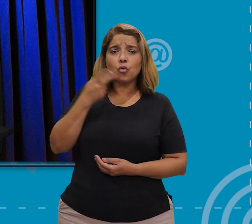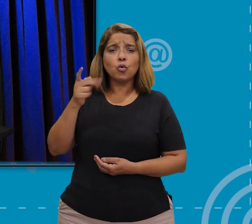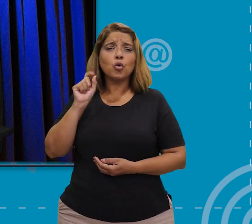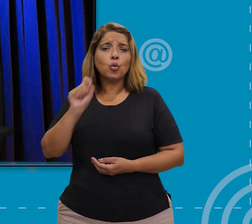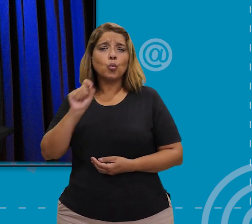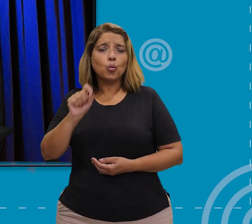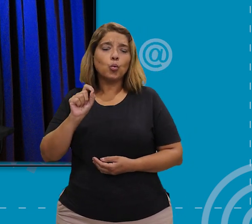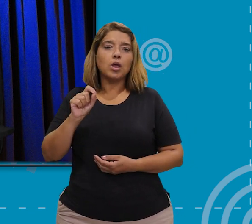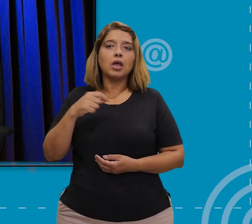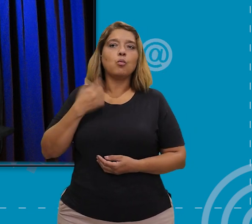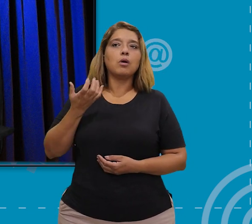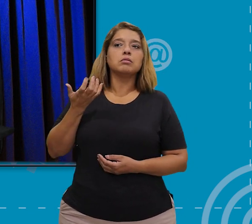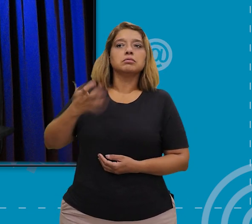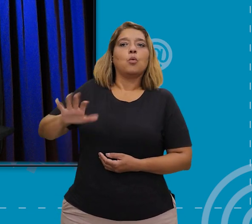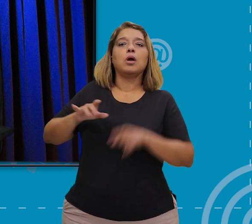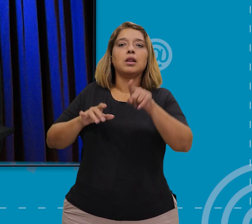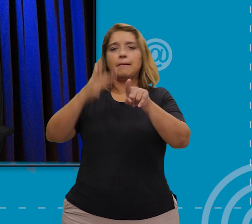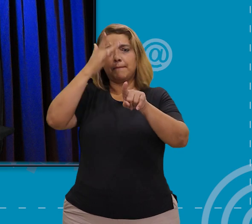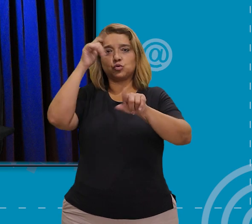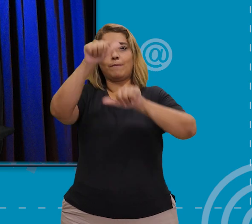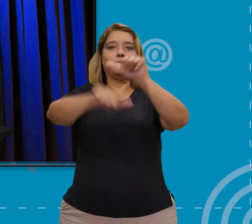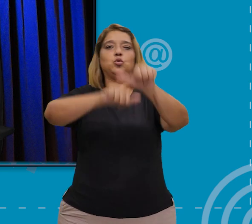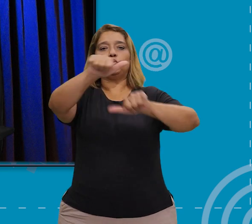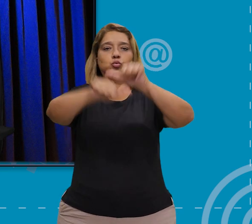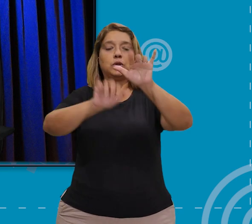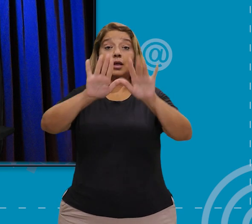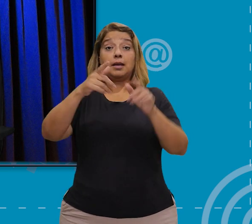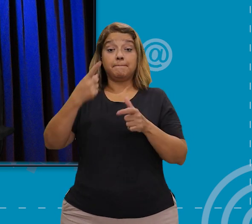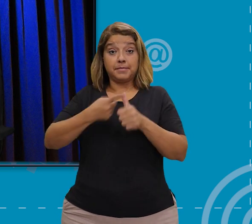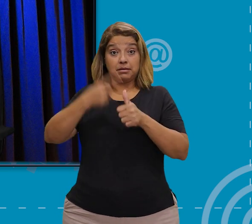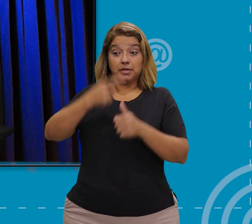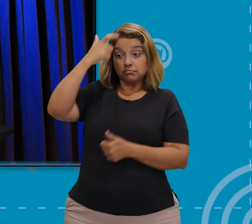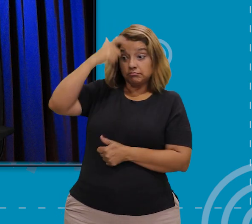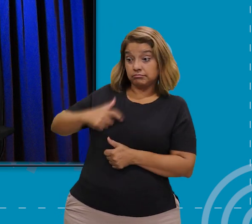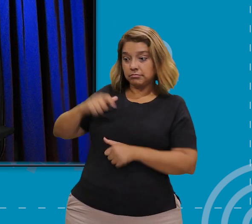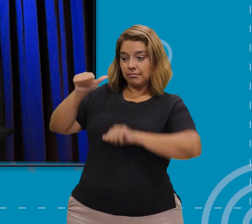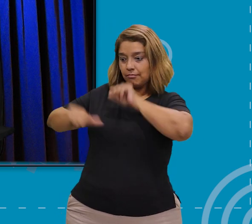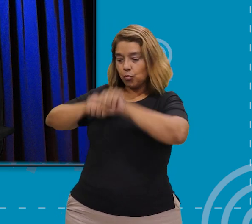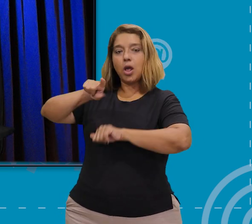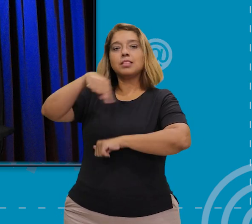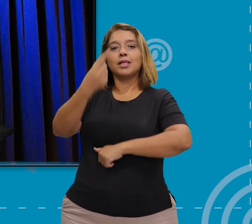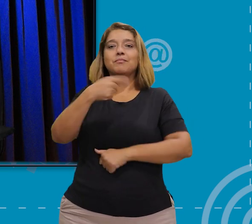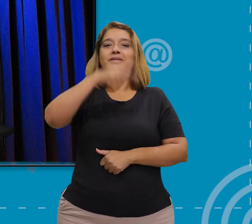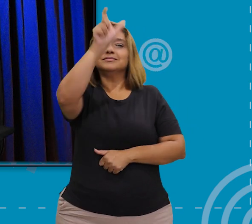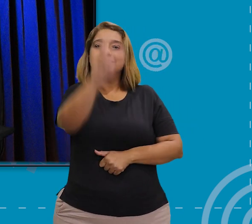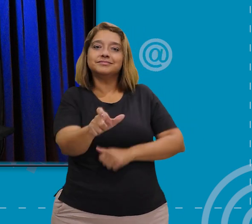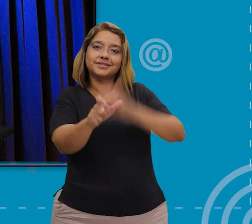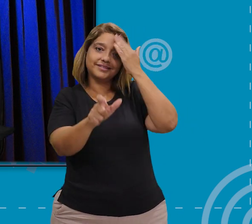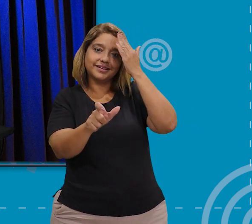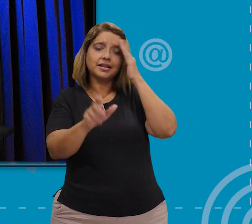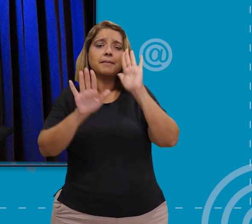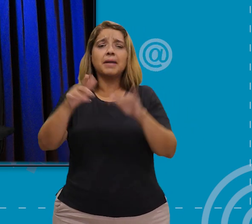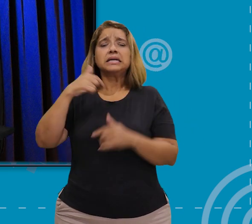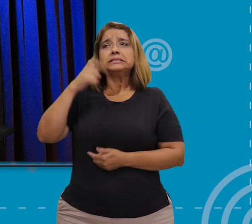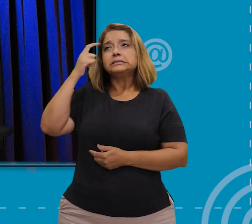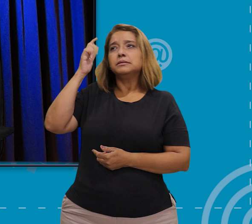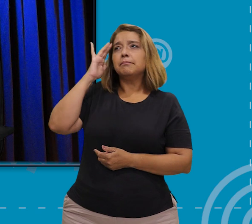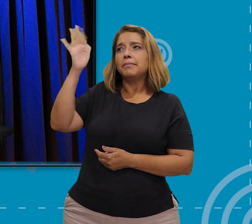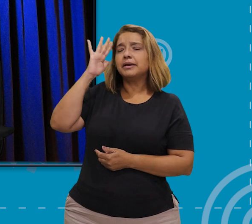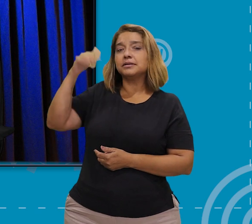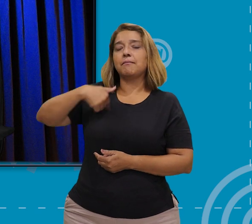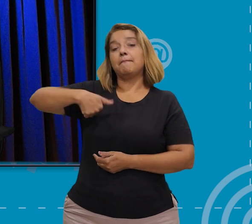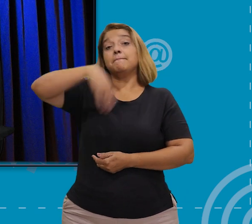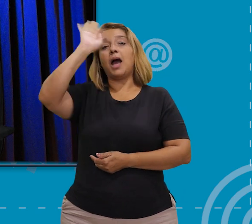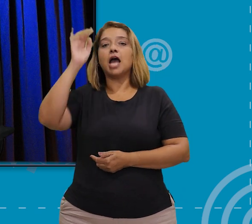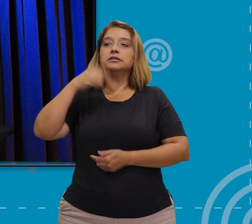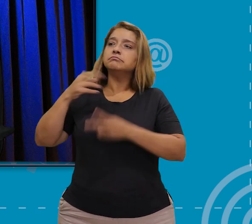sobre não querer mudar a outra pessoa, mas primeiro começa em mim, depois no outro. Só que quando a gente para pensar, eu estou mais